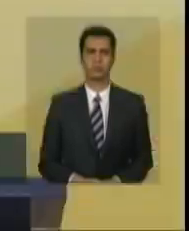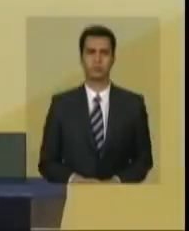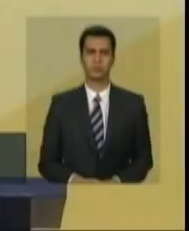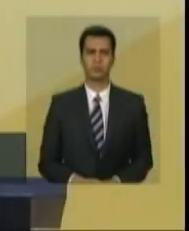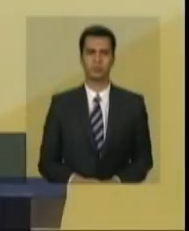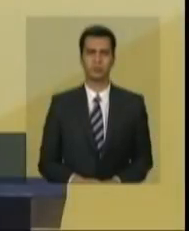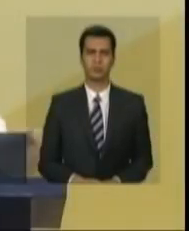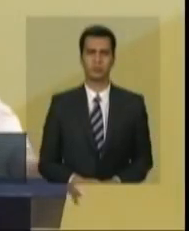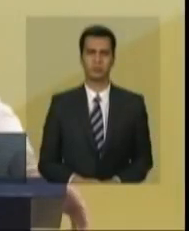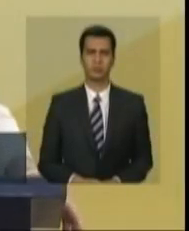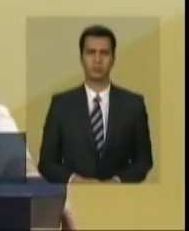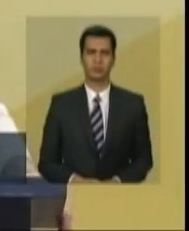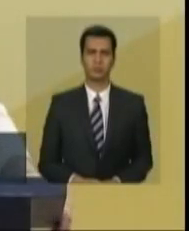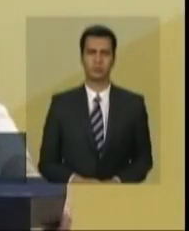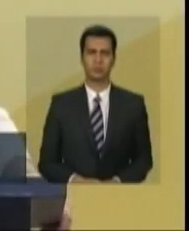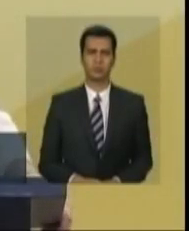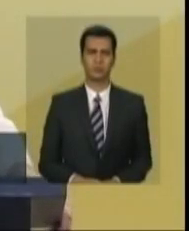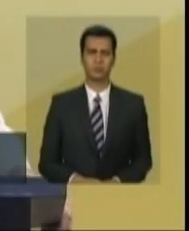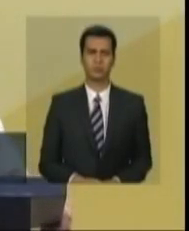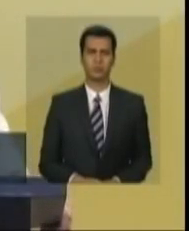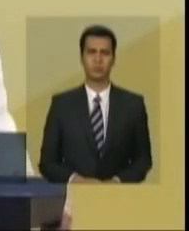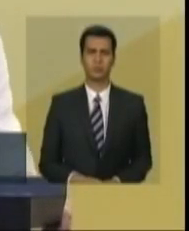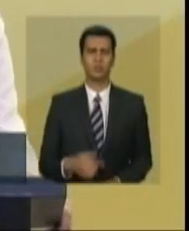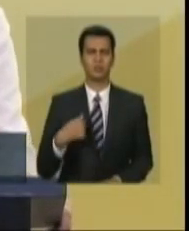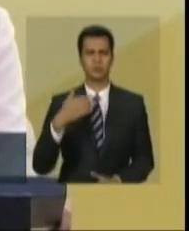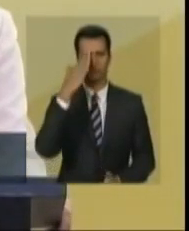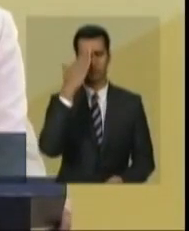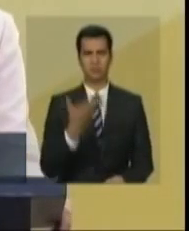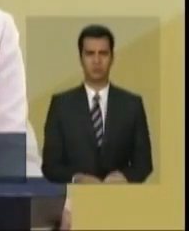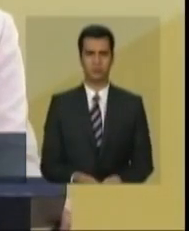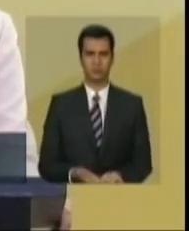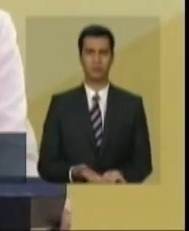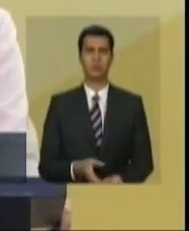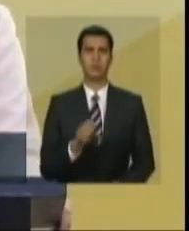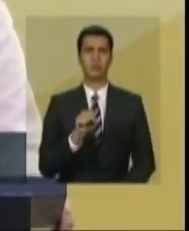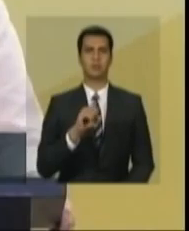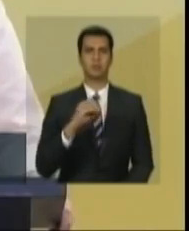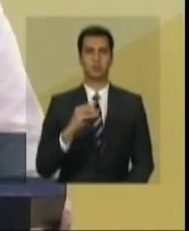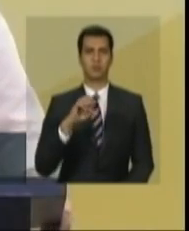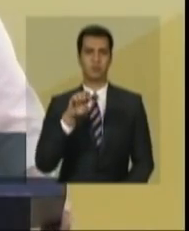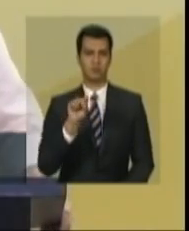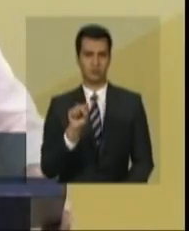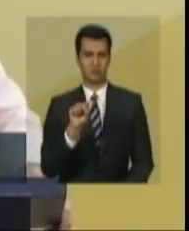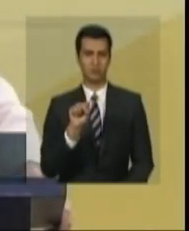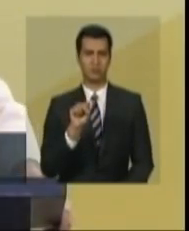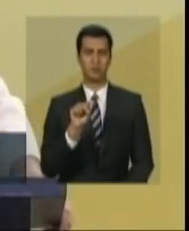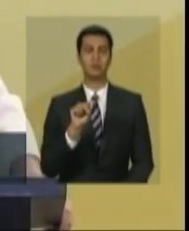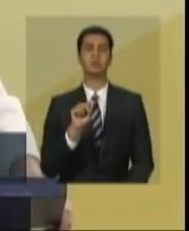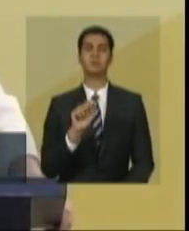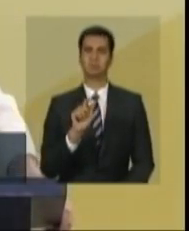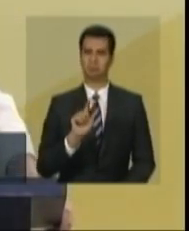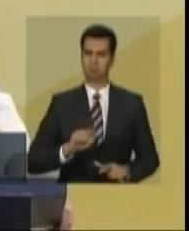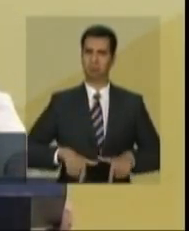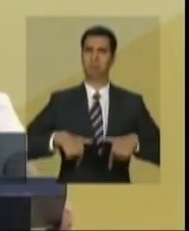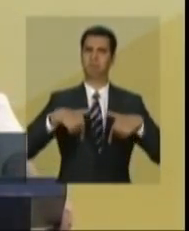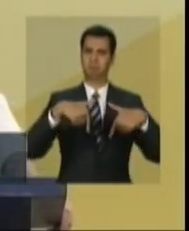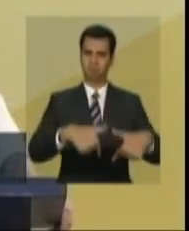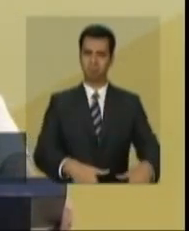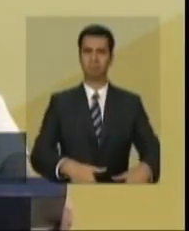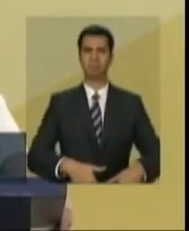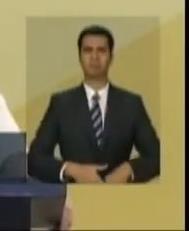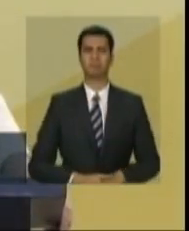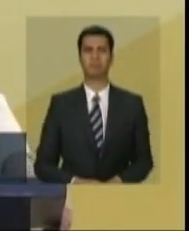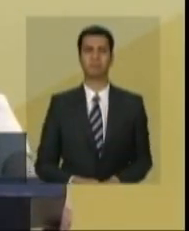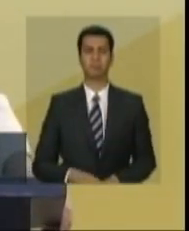Eu estou consciente que o SOS Emergências é um desafio e tanto.